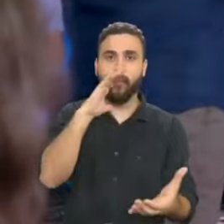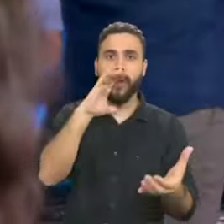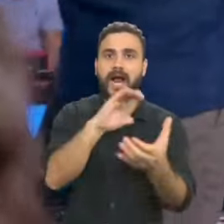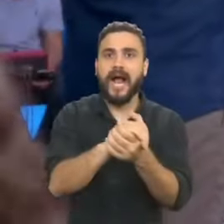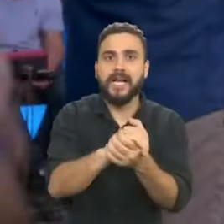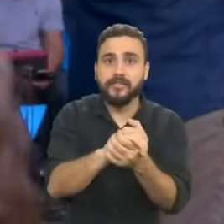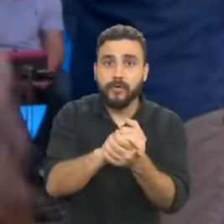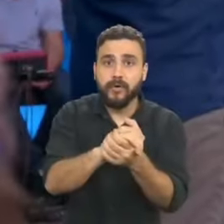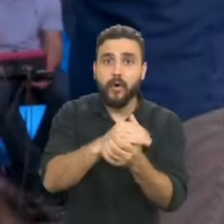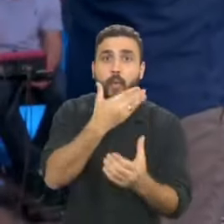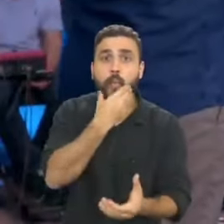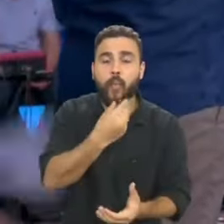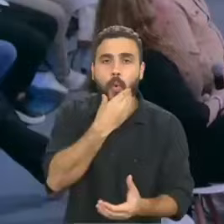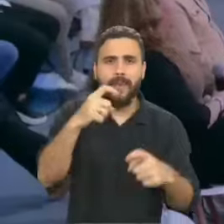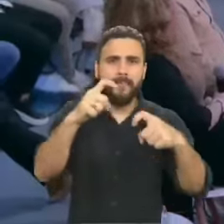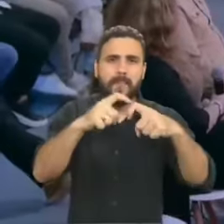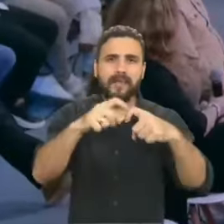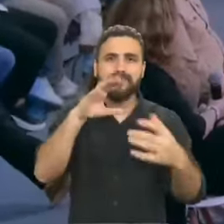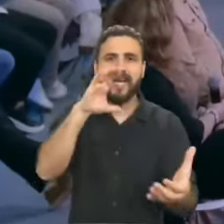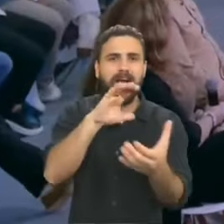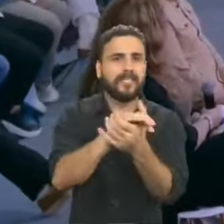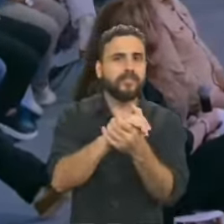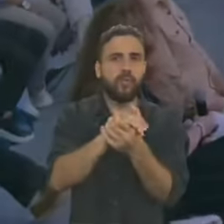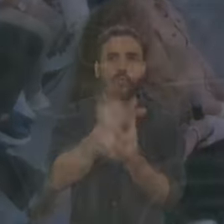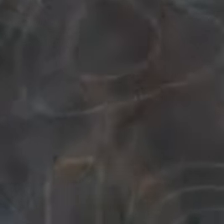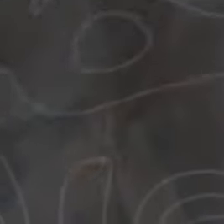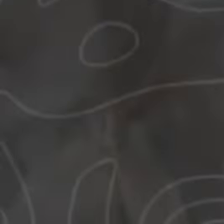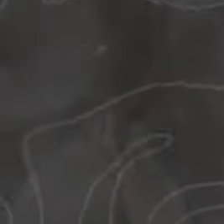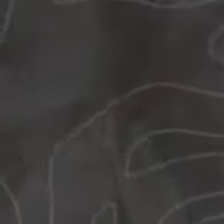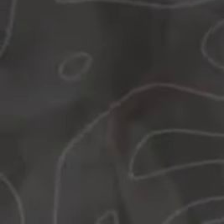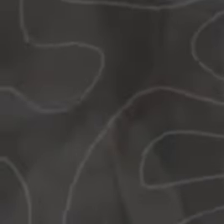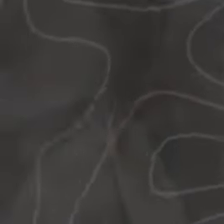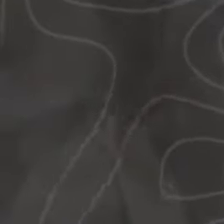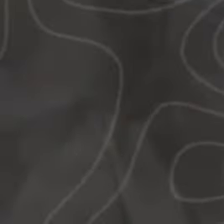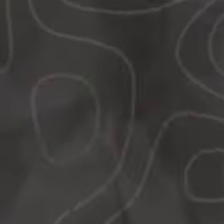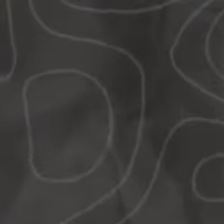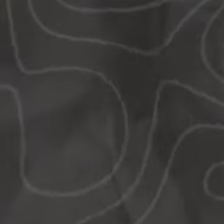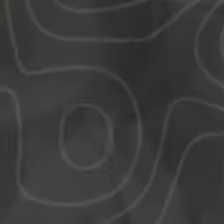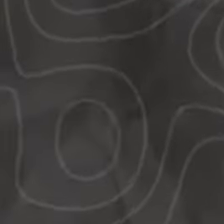nome. Vamos ver o vídeo, solta aí.